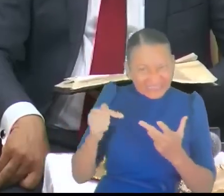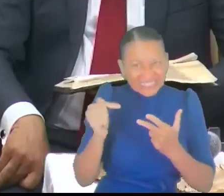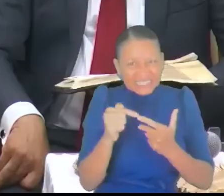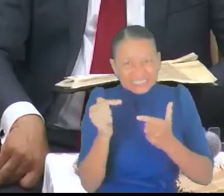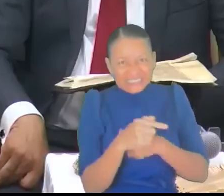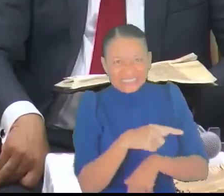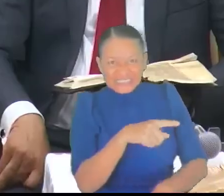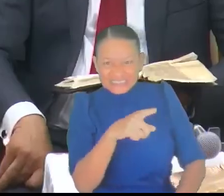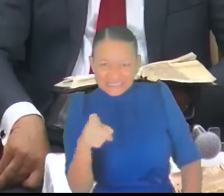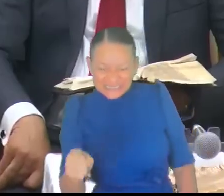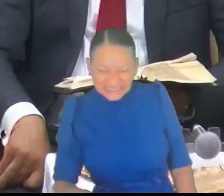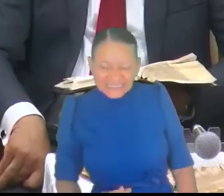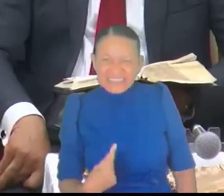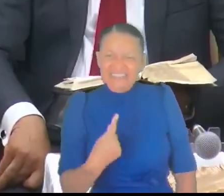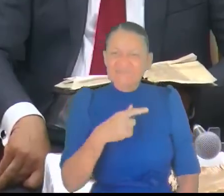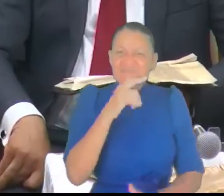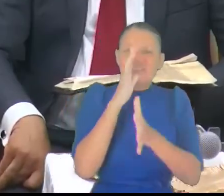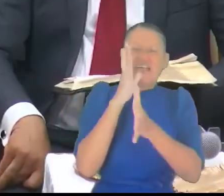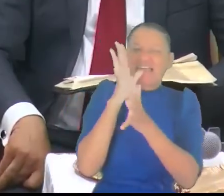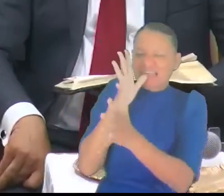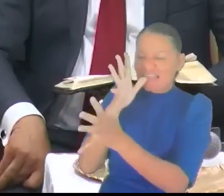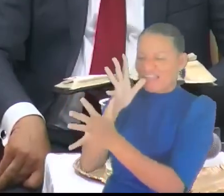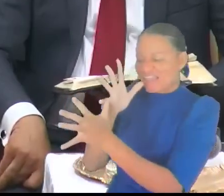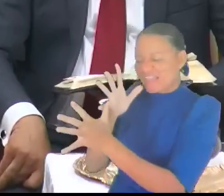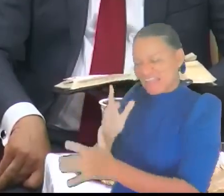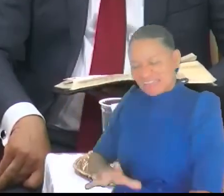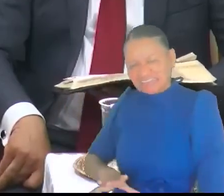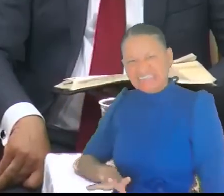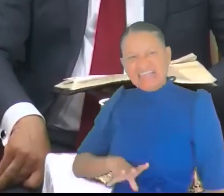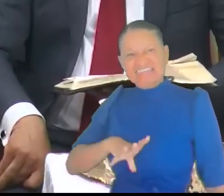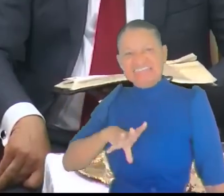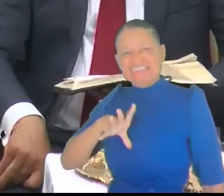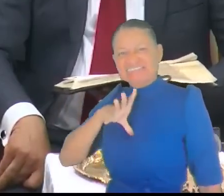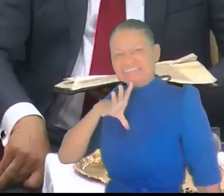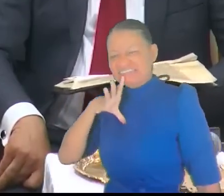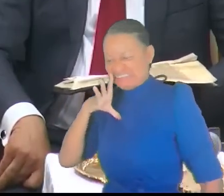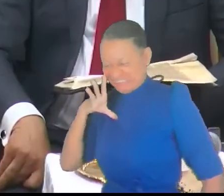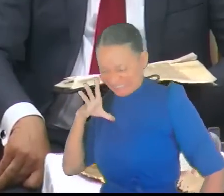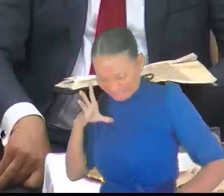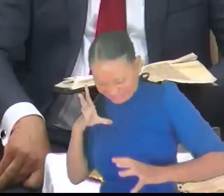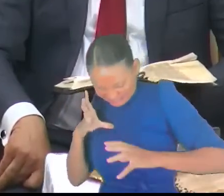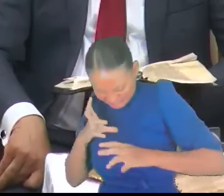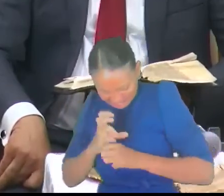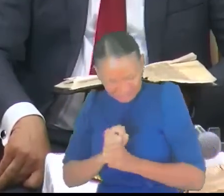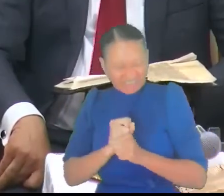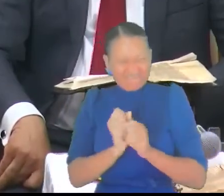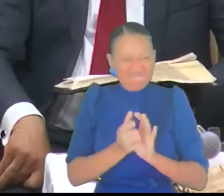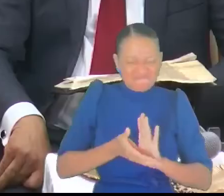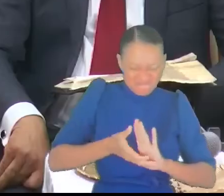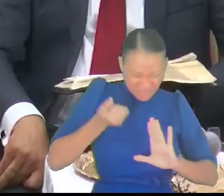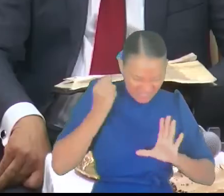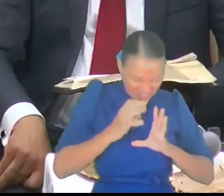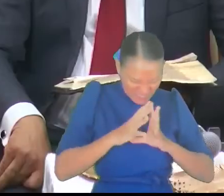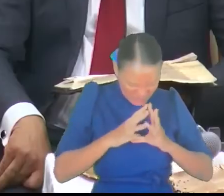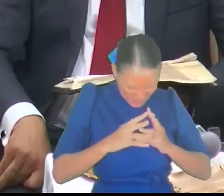essa língua grande, essa inveja, essa treva, ela vai sumir, ela